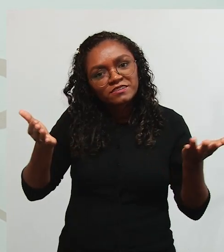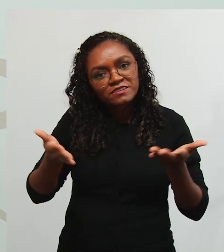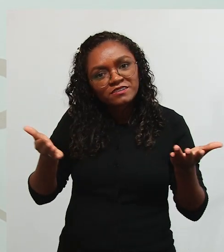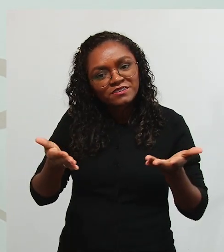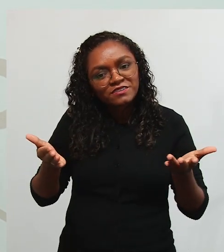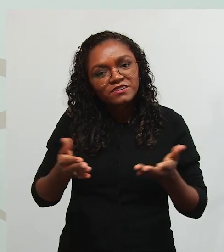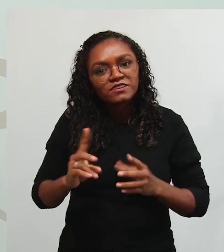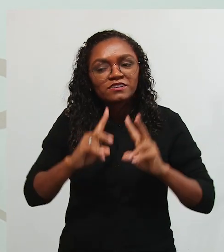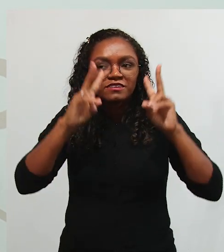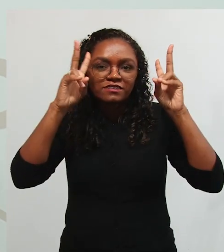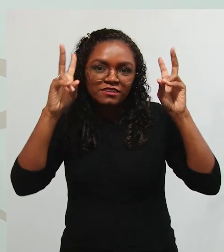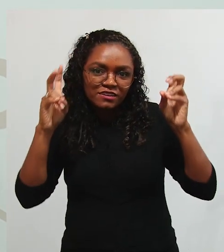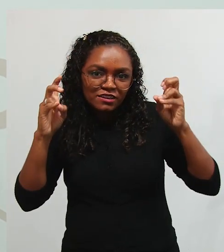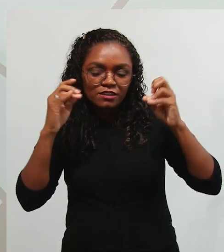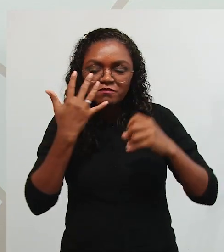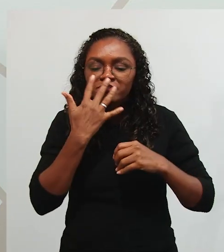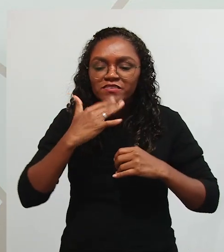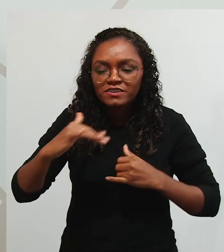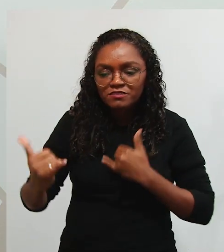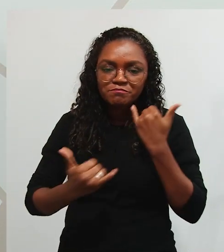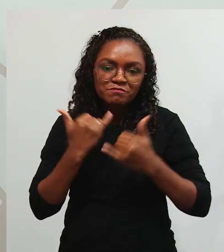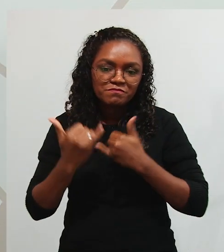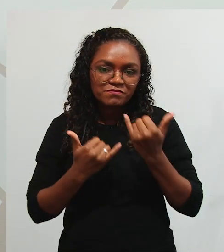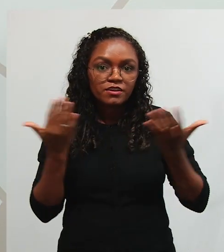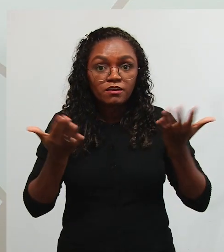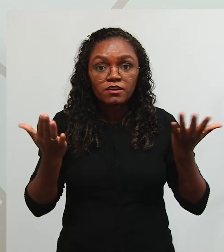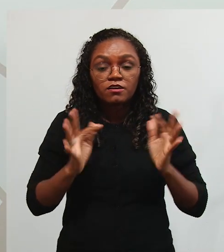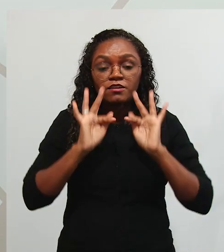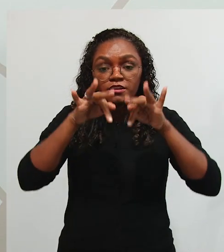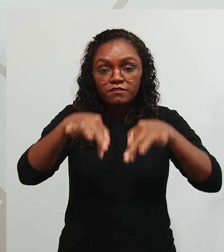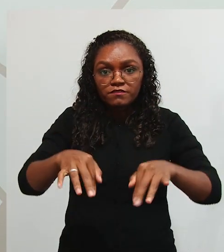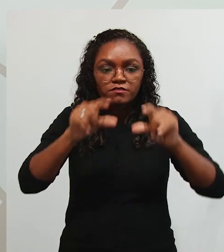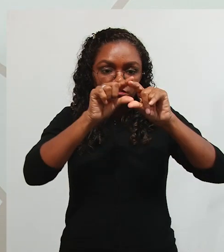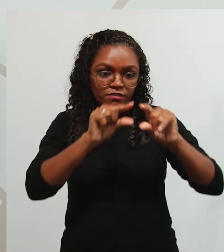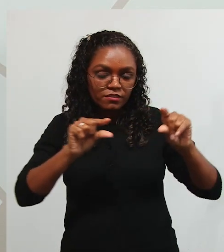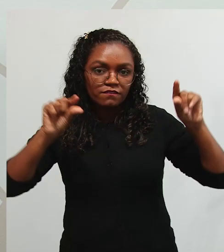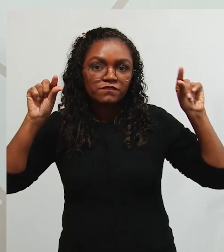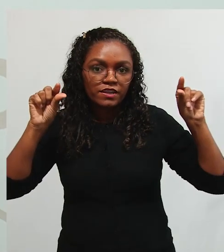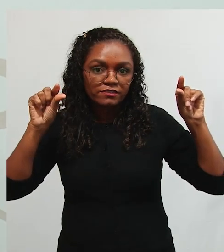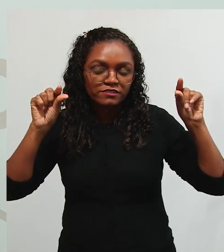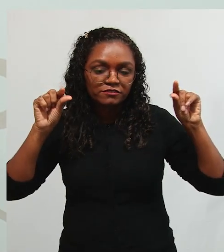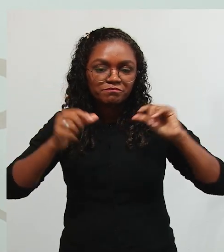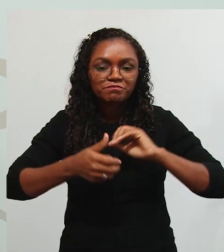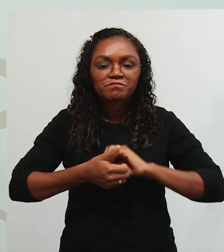nesse episódio sobre infância e brincar. Eu vou encerrar com uma frase que